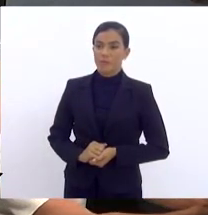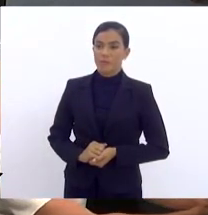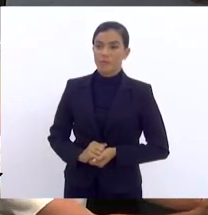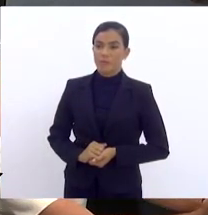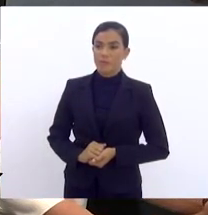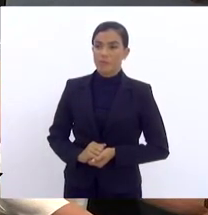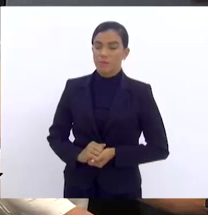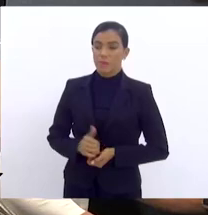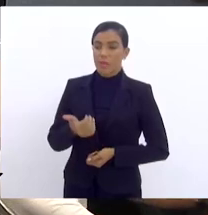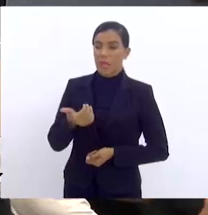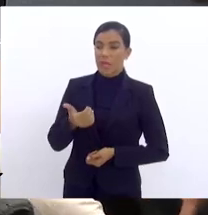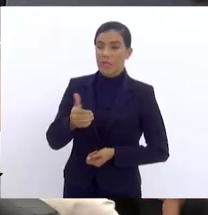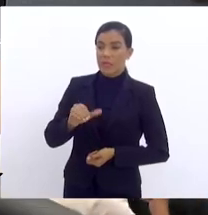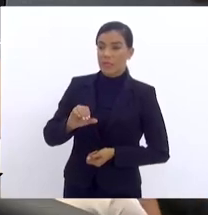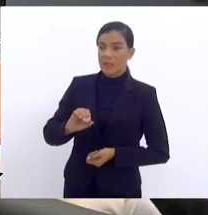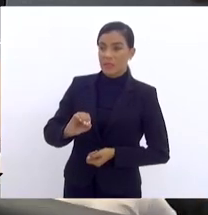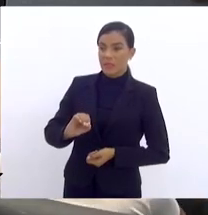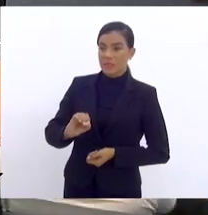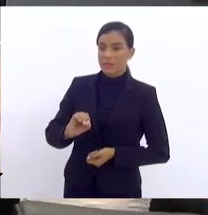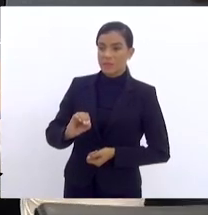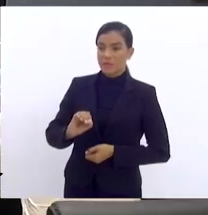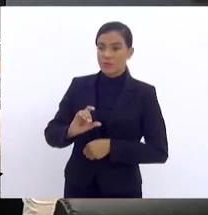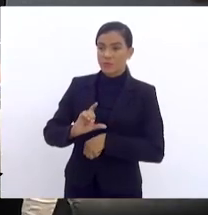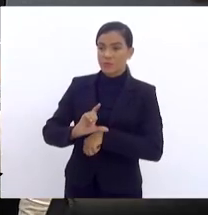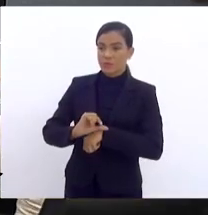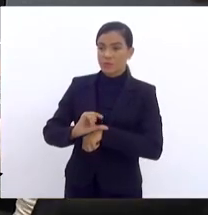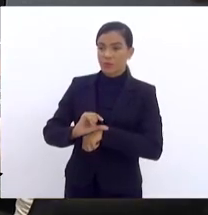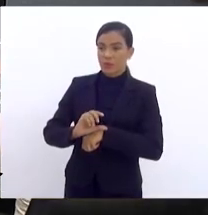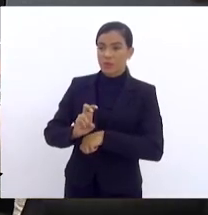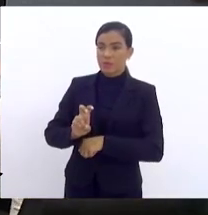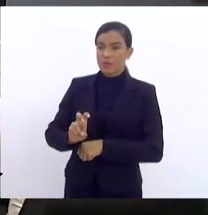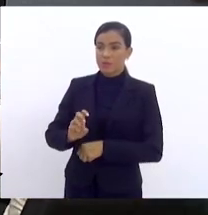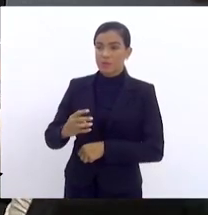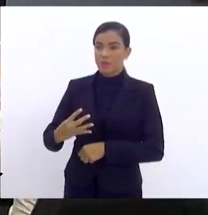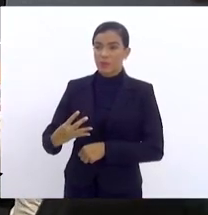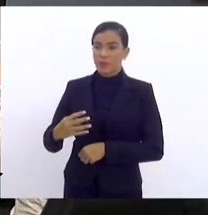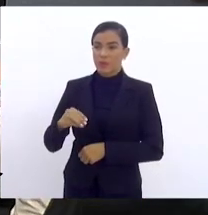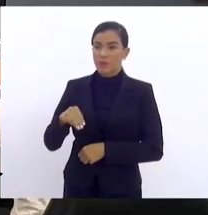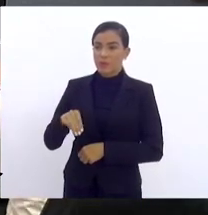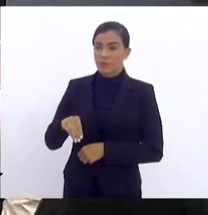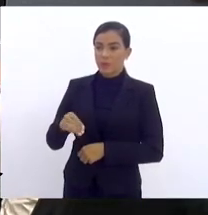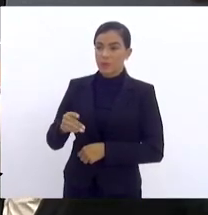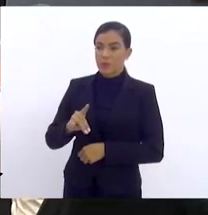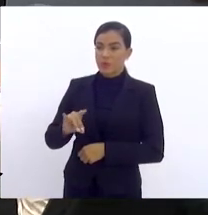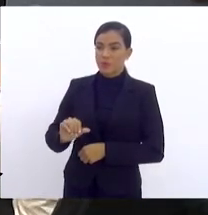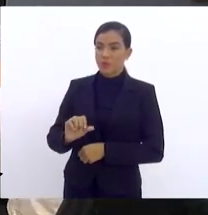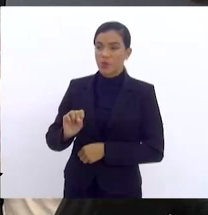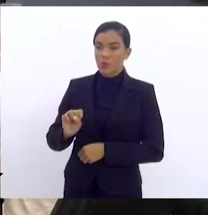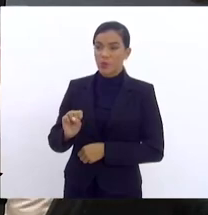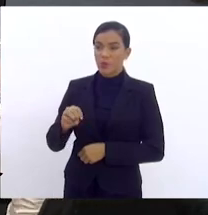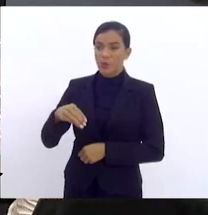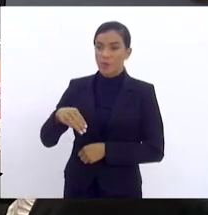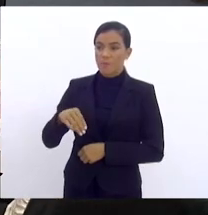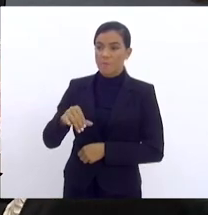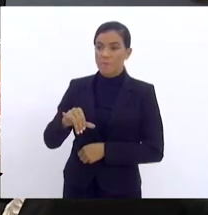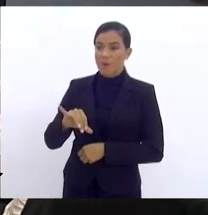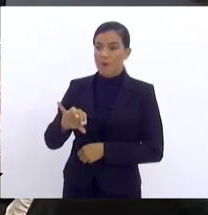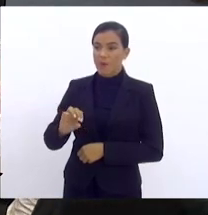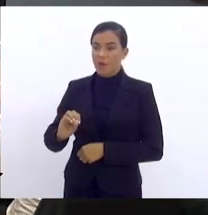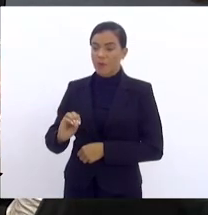as 10 horas e 54 minutos do dia 8 de maio de 2023